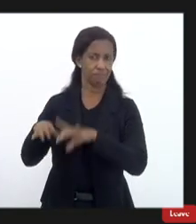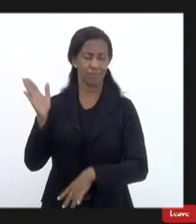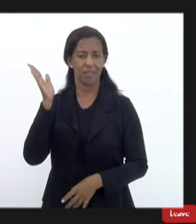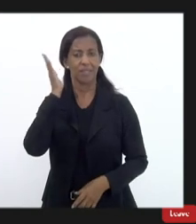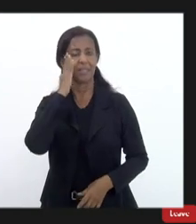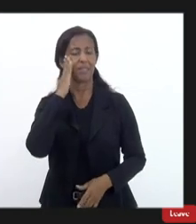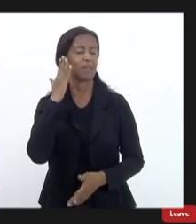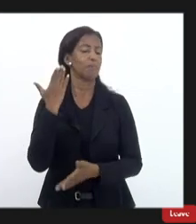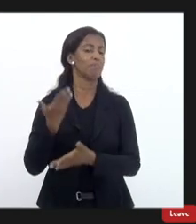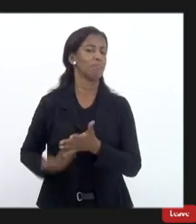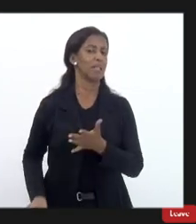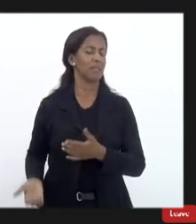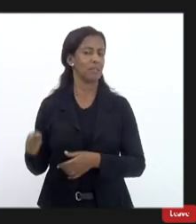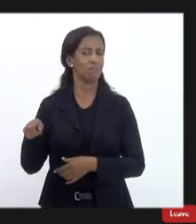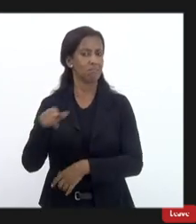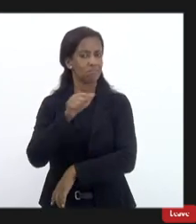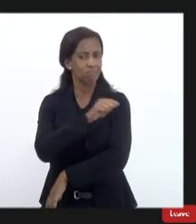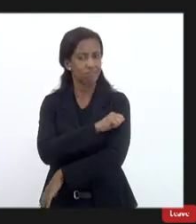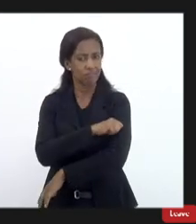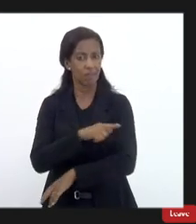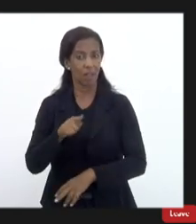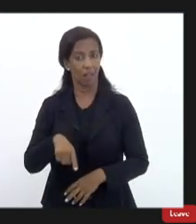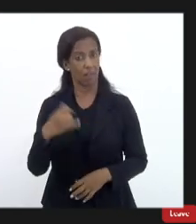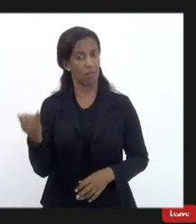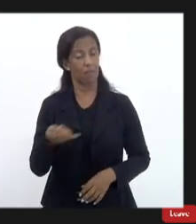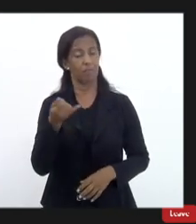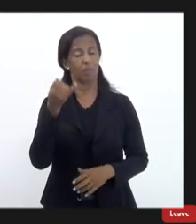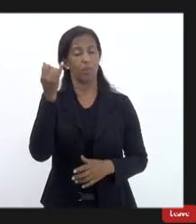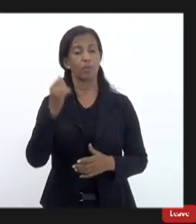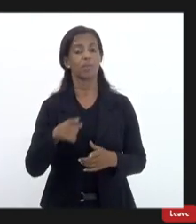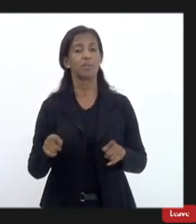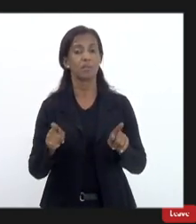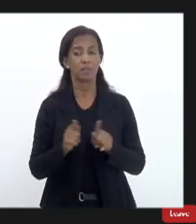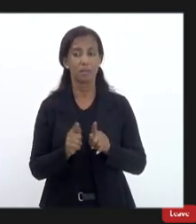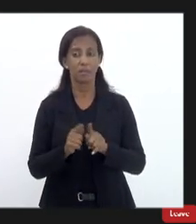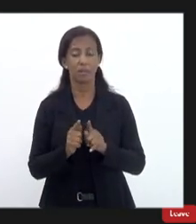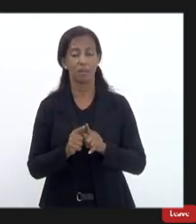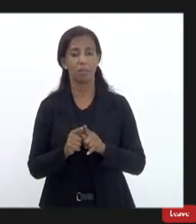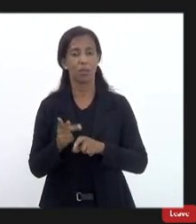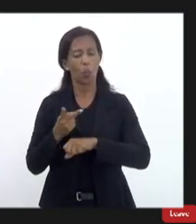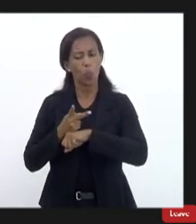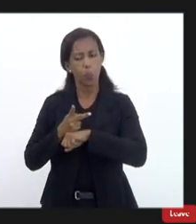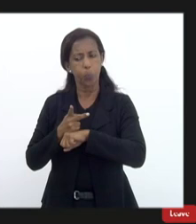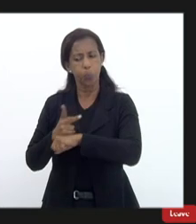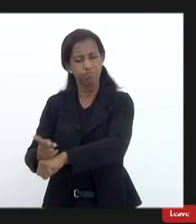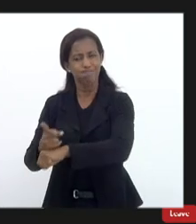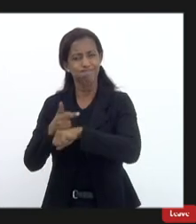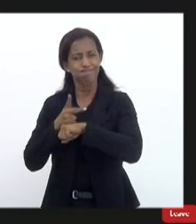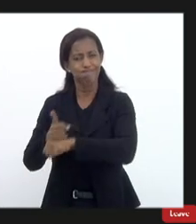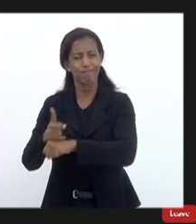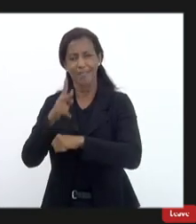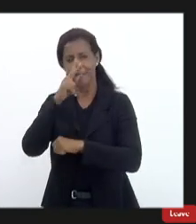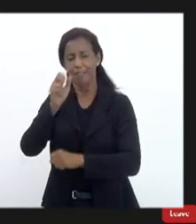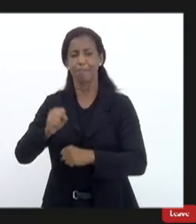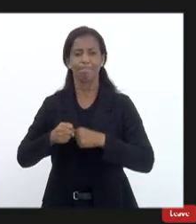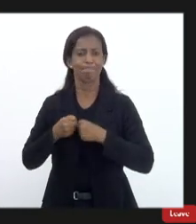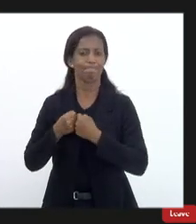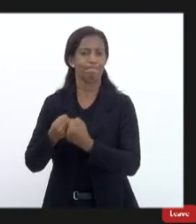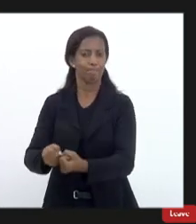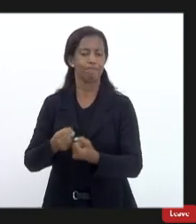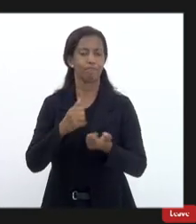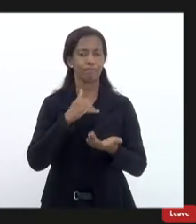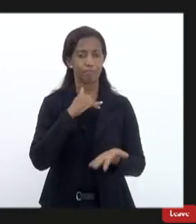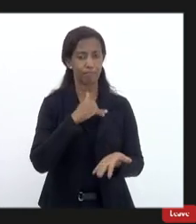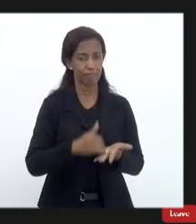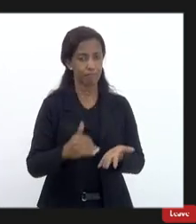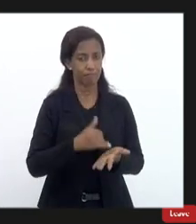acaba perdendo ele. Daí também a importância de uma busca ativa mais intensa por parte da